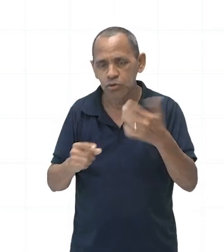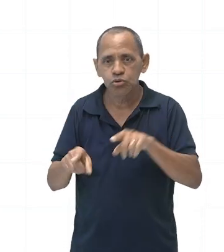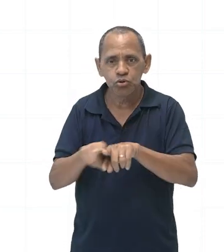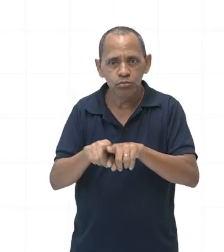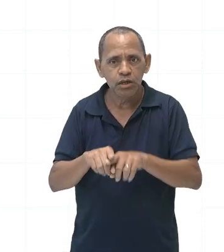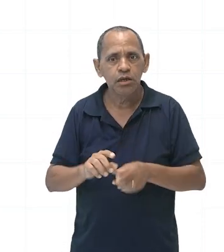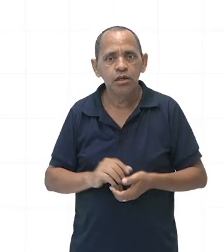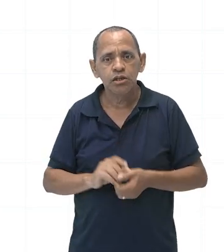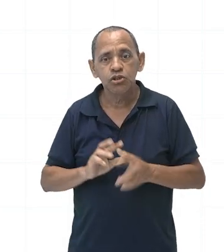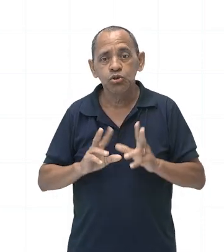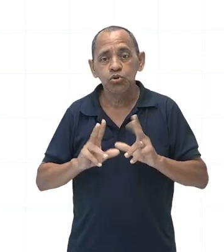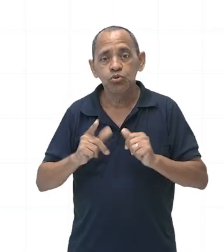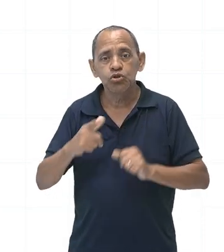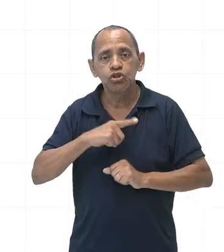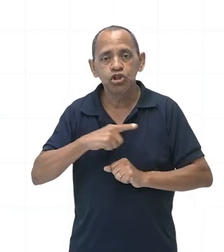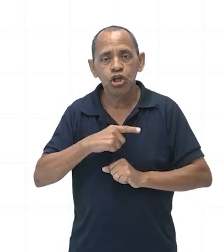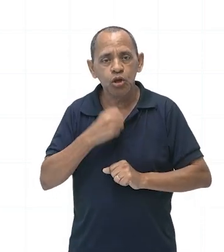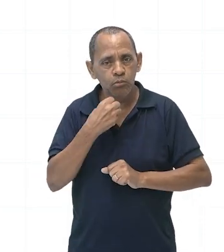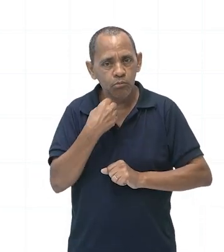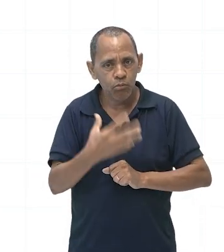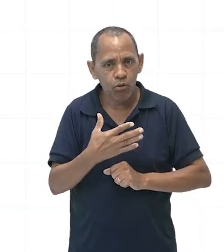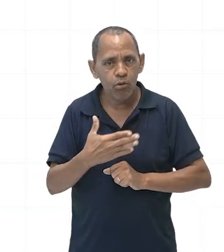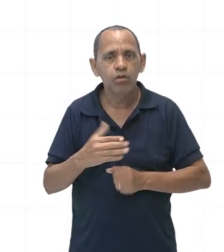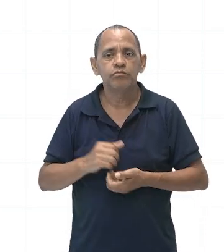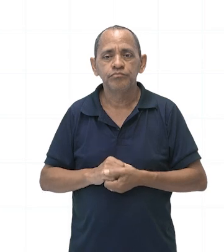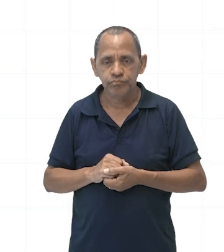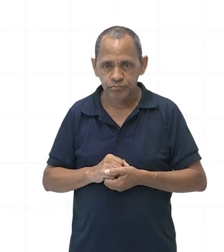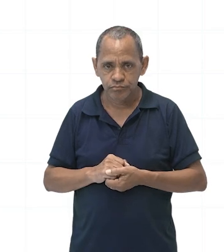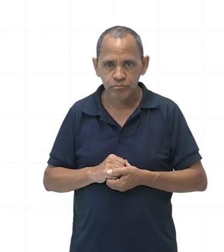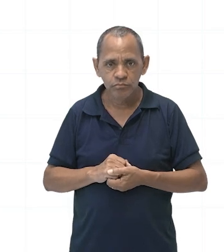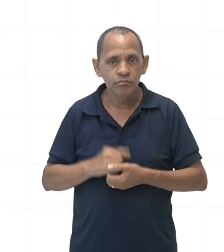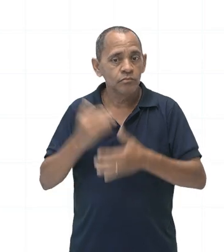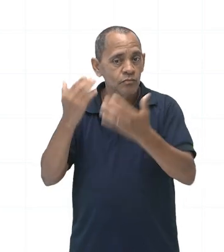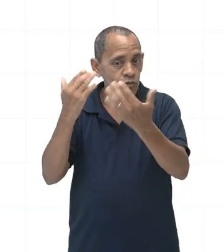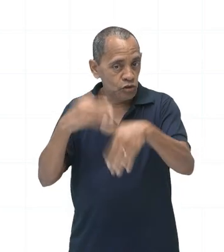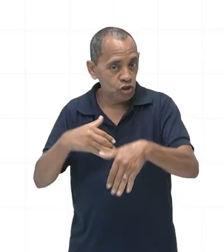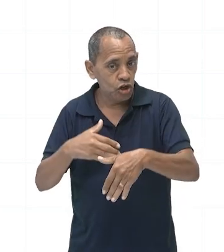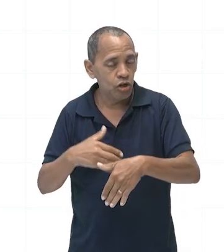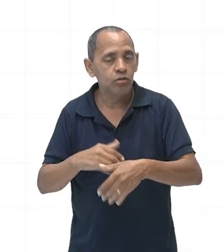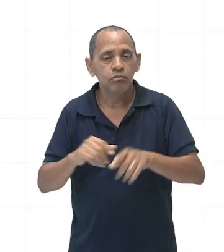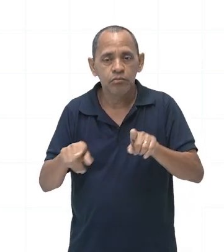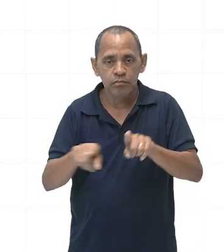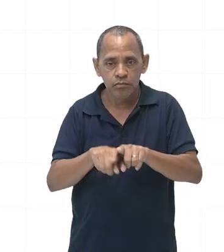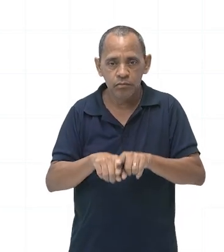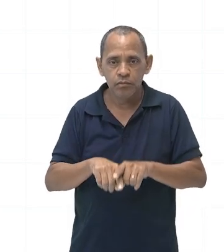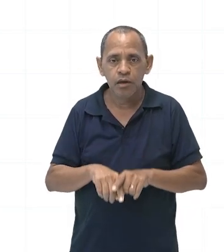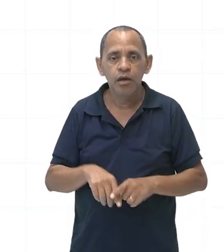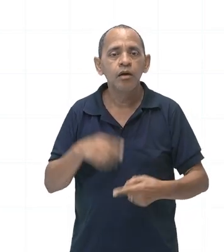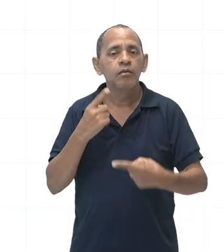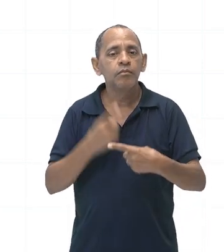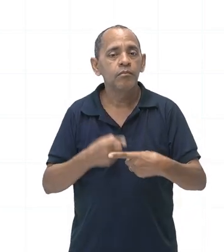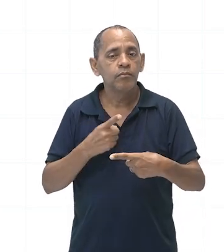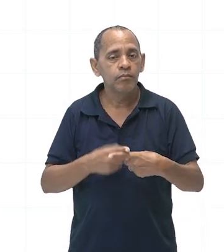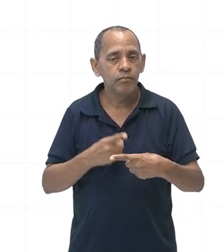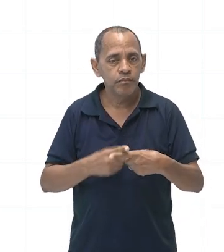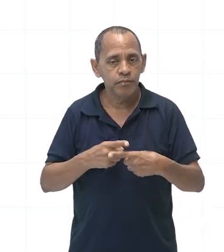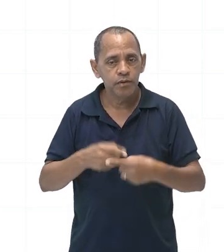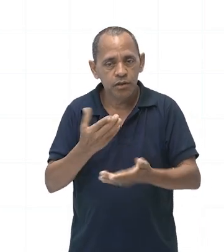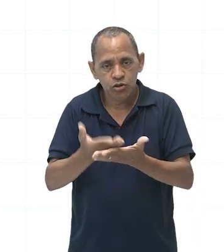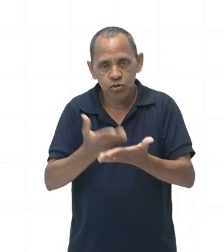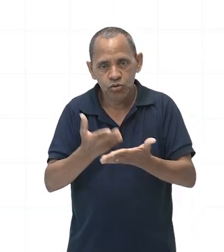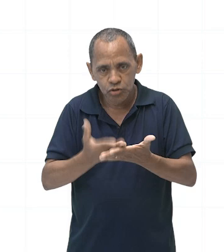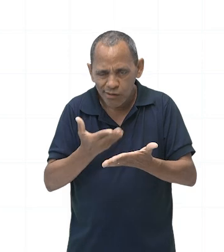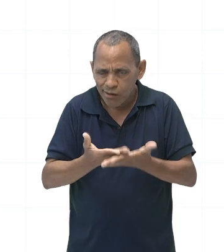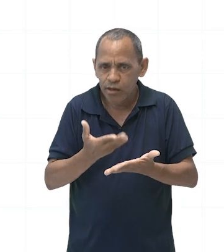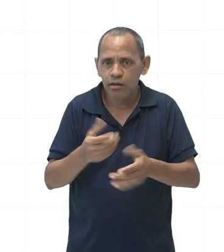lá. Tive bom desempenho no exame porque estudei muito. Então, eu estou explicando aquilo que